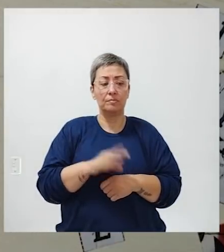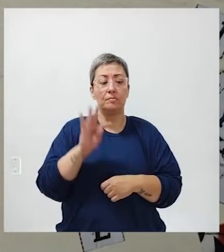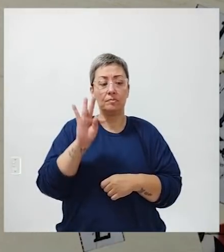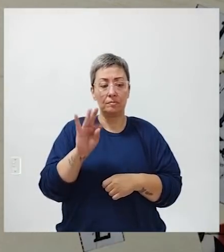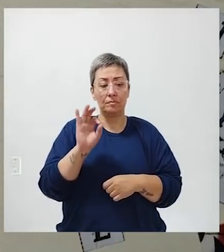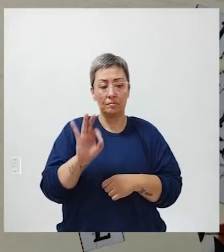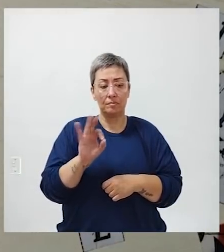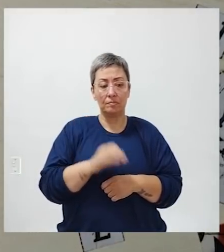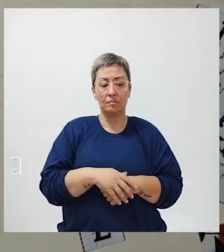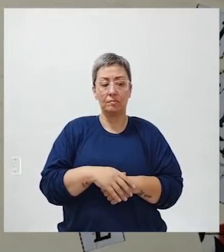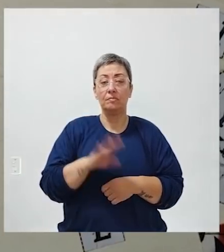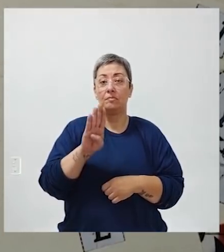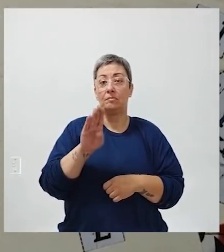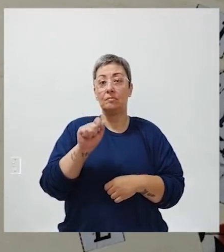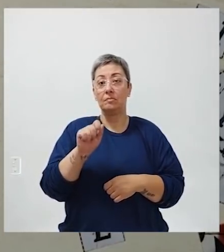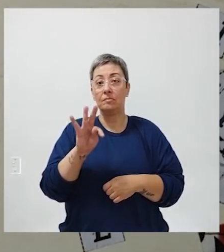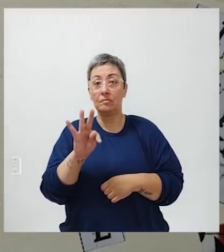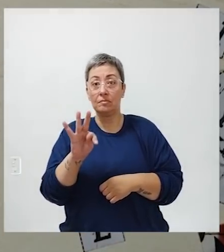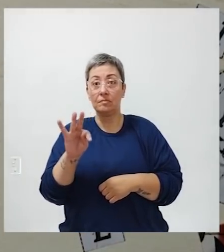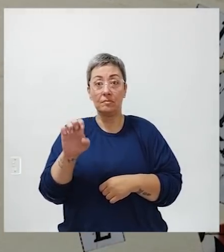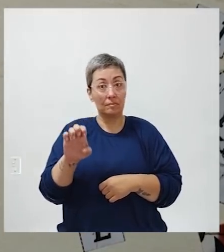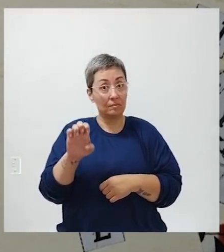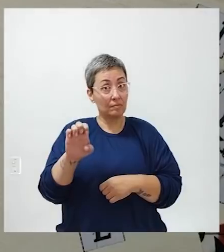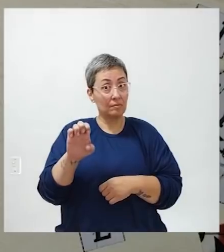Isso, soco bat, t,